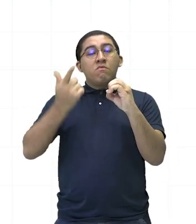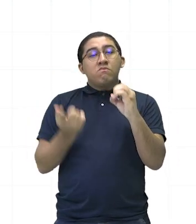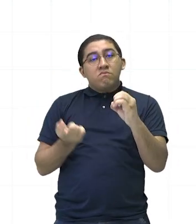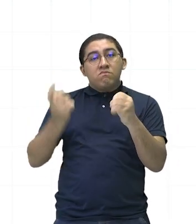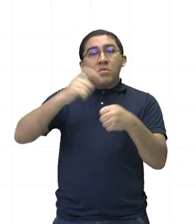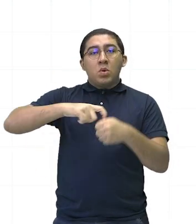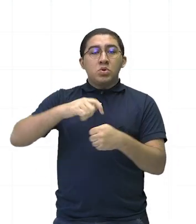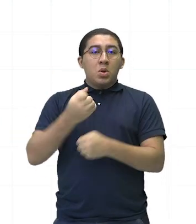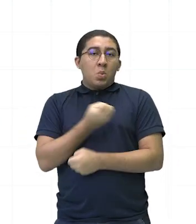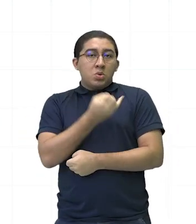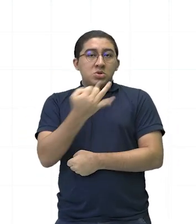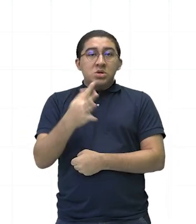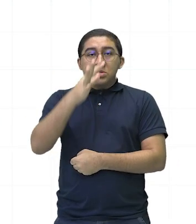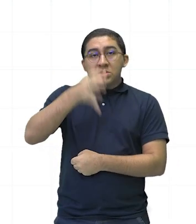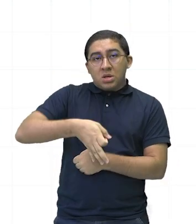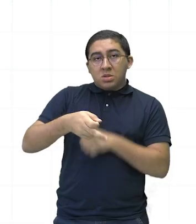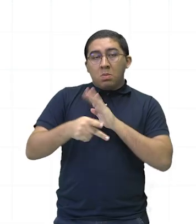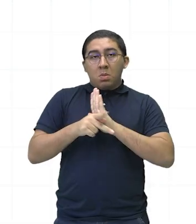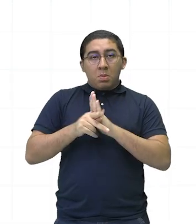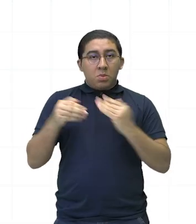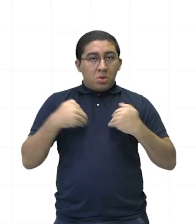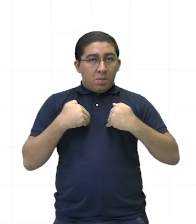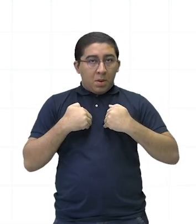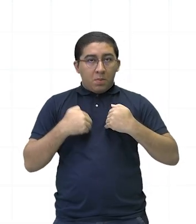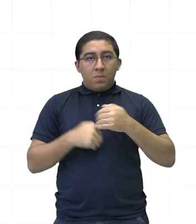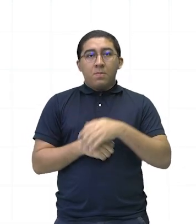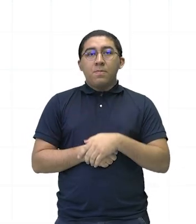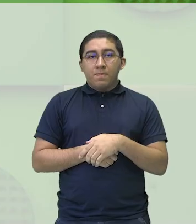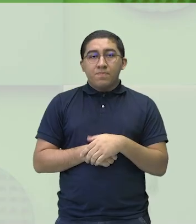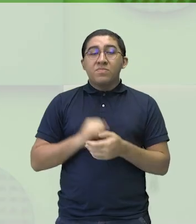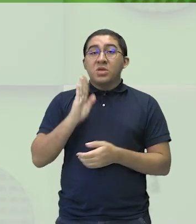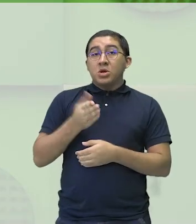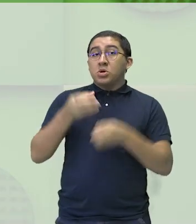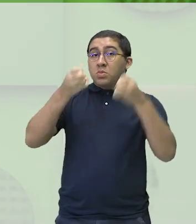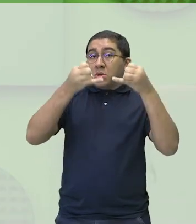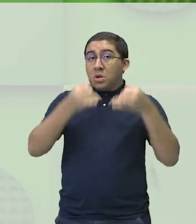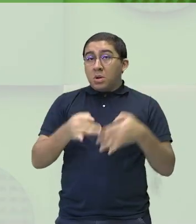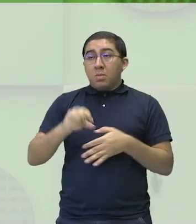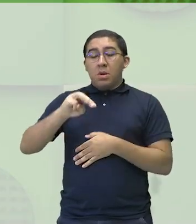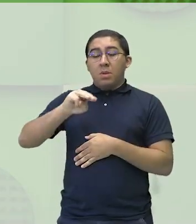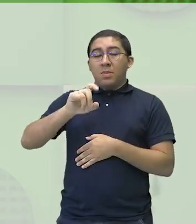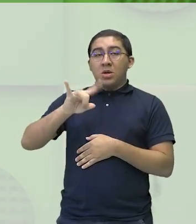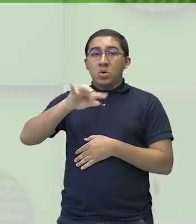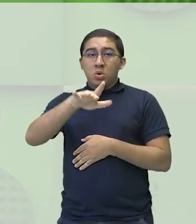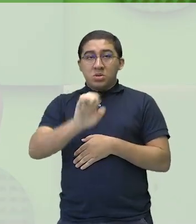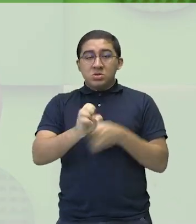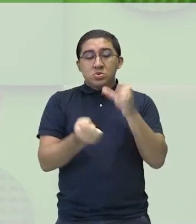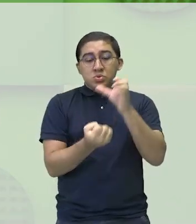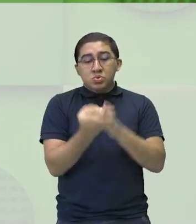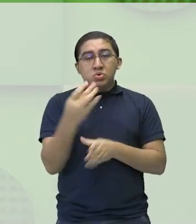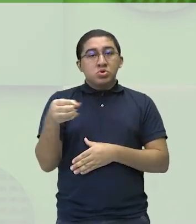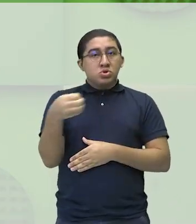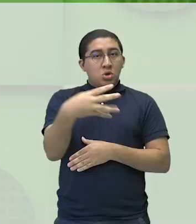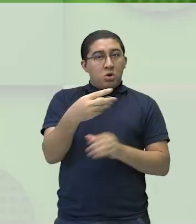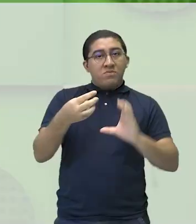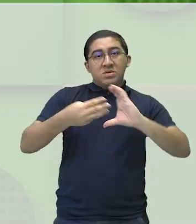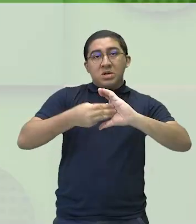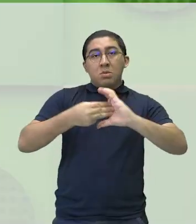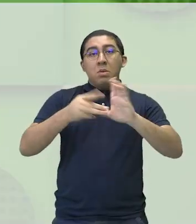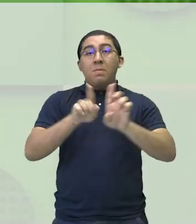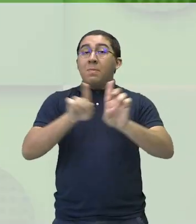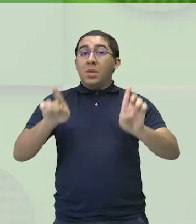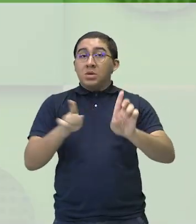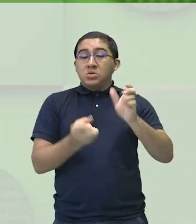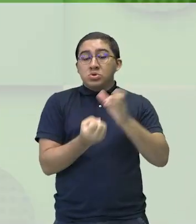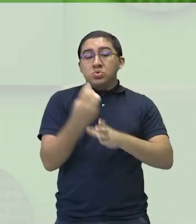número de cromossomos da espécie. Como nós falamos ainda há pouco, a meiose ela vai dar origem a novas células. Só que, ao originar